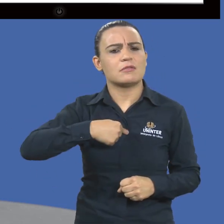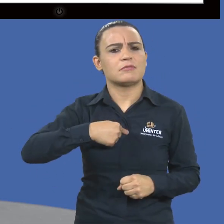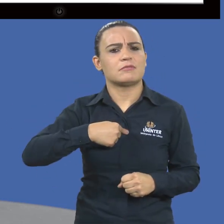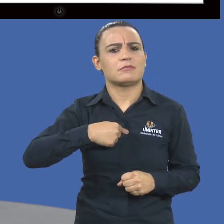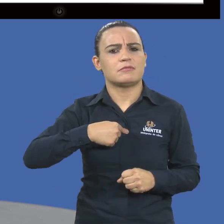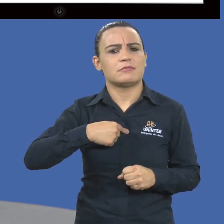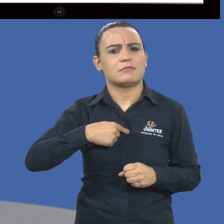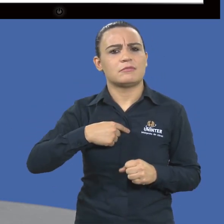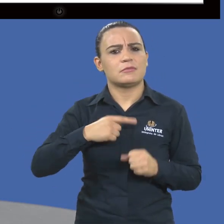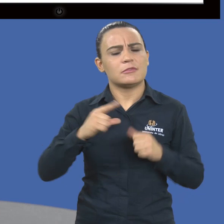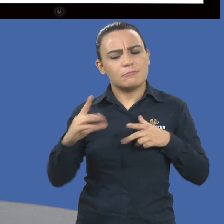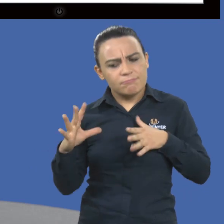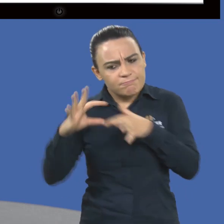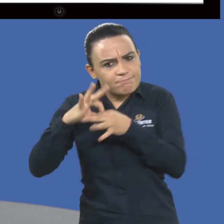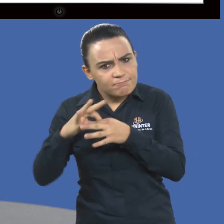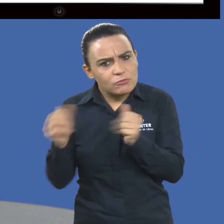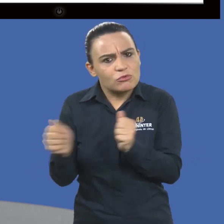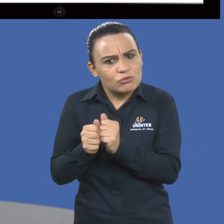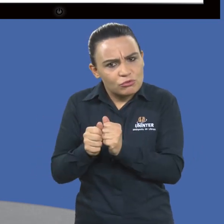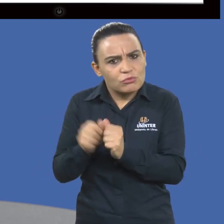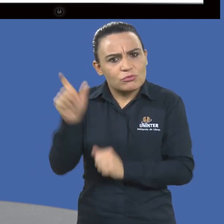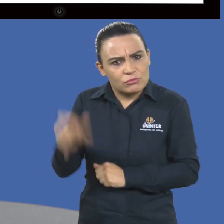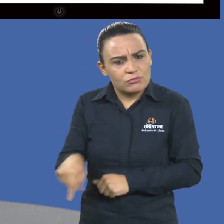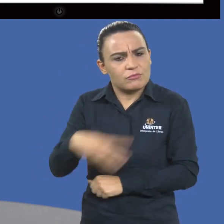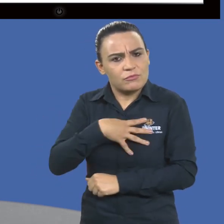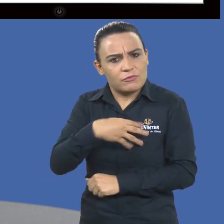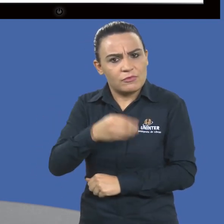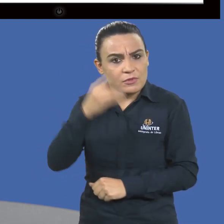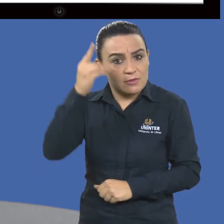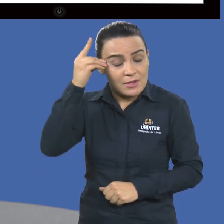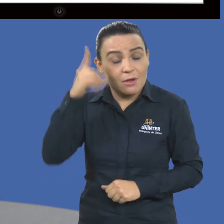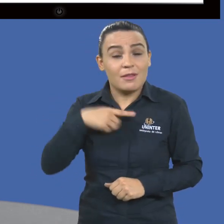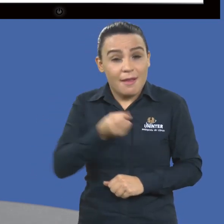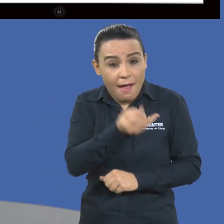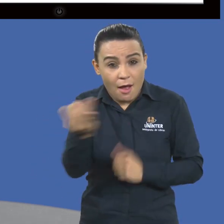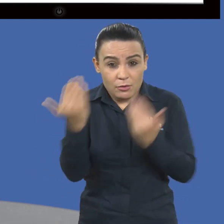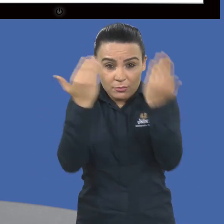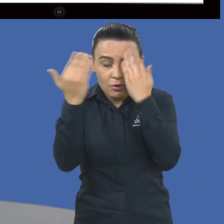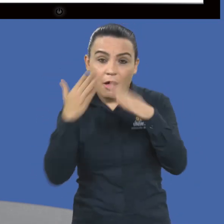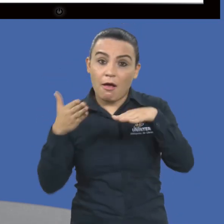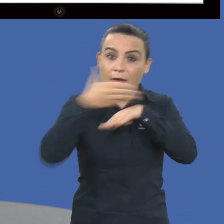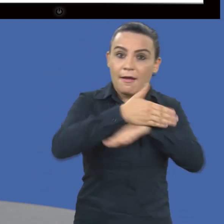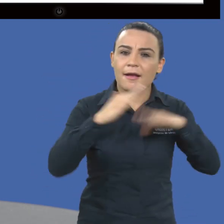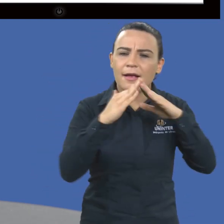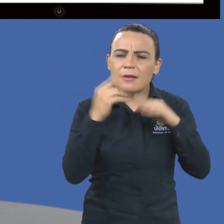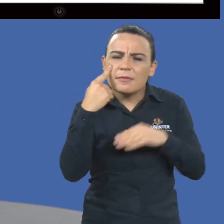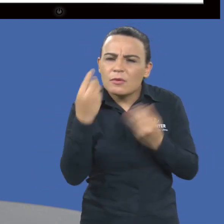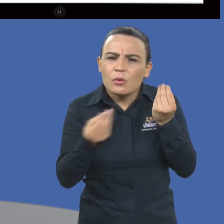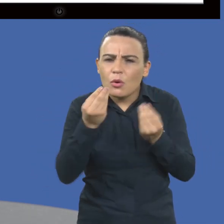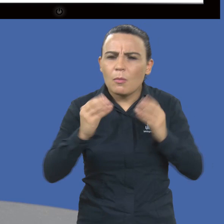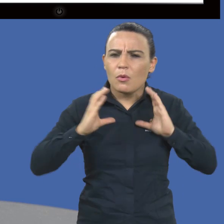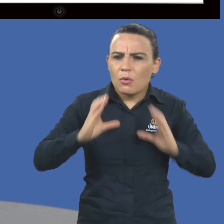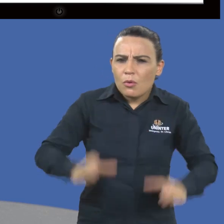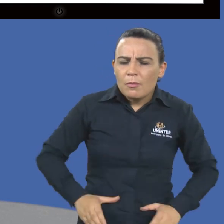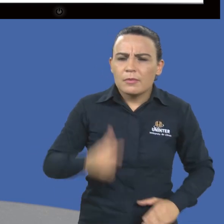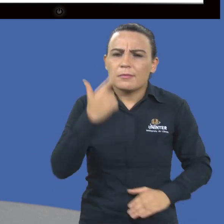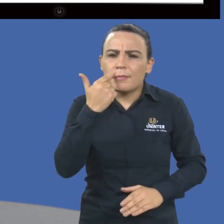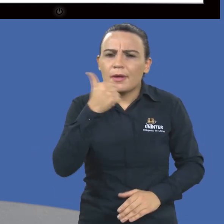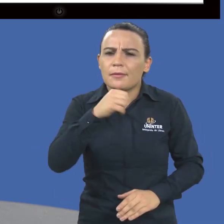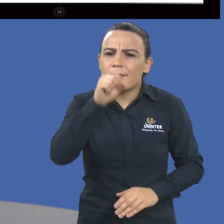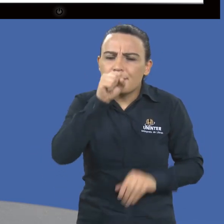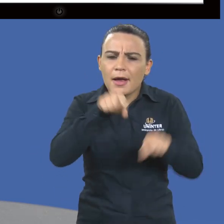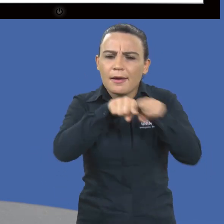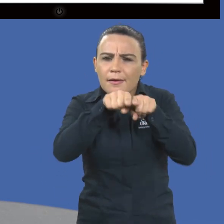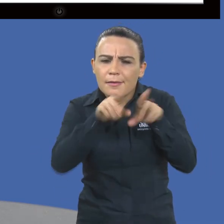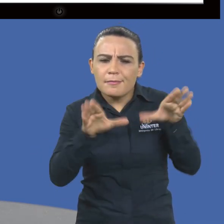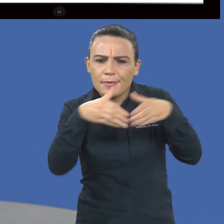interessante de ir visitar a família, ver como é que é a dinâmica da casa, como é que é o comportamento do